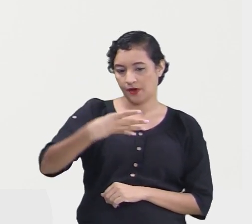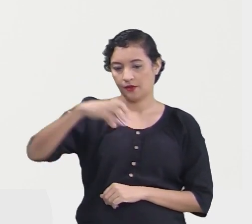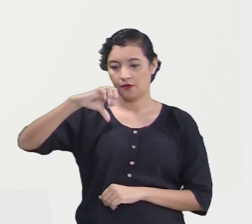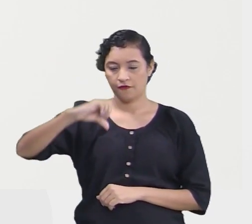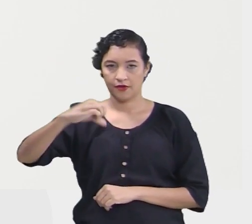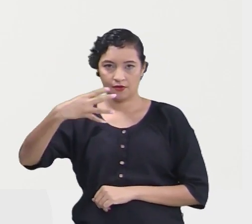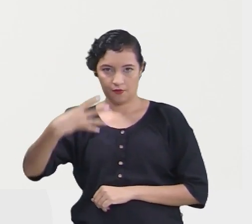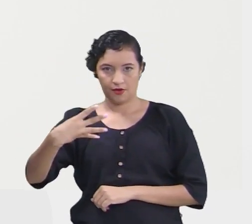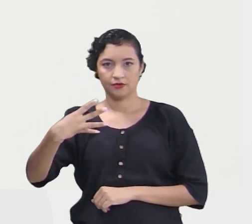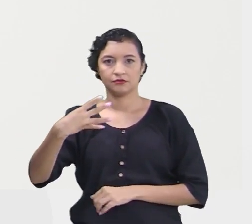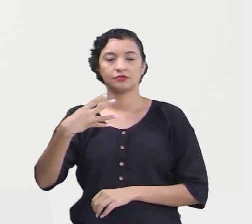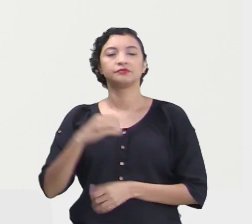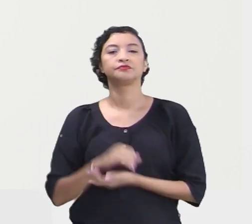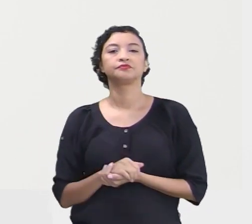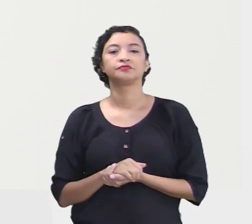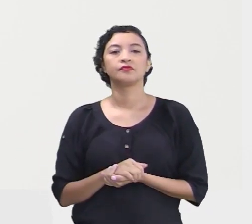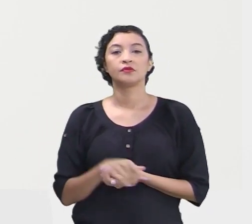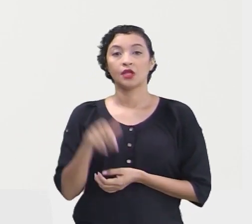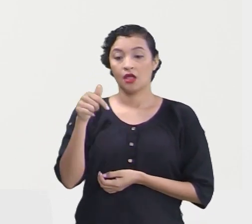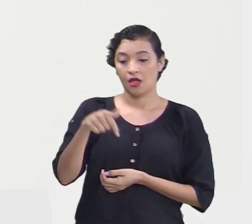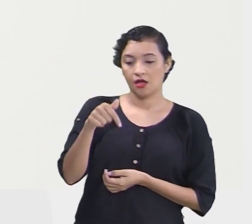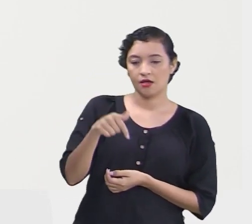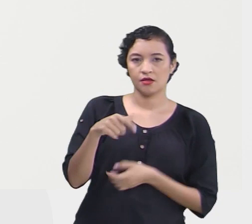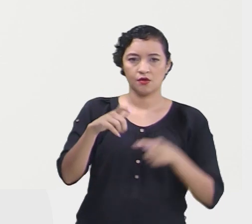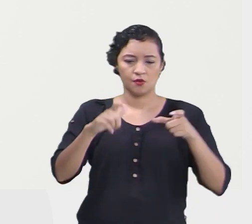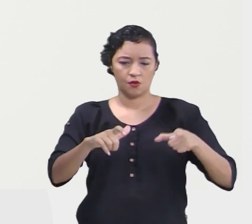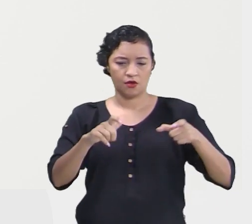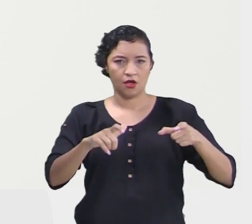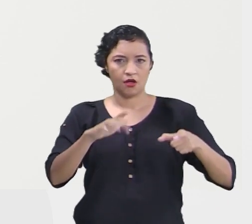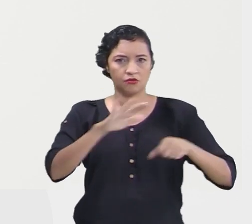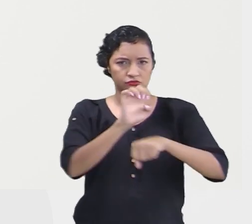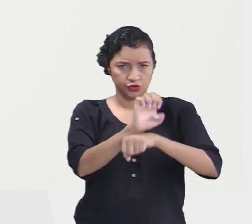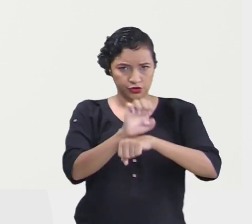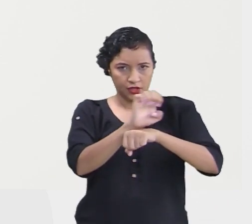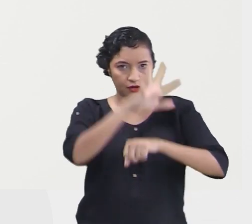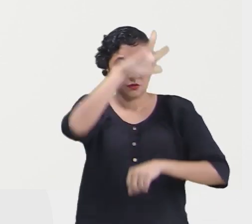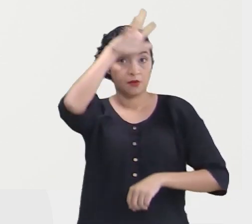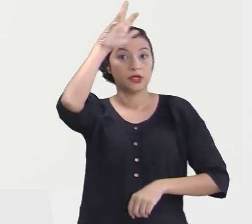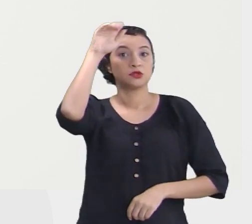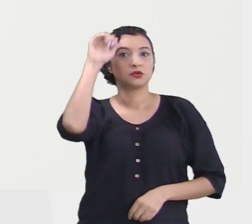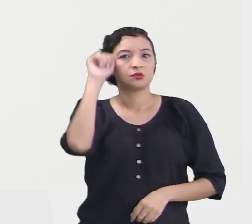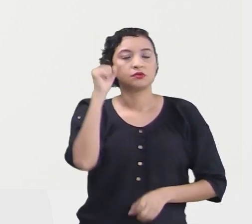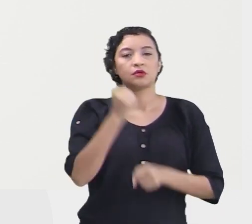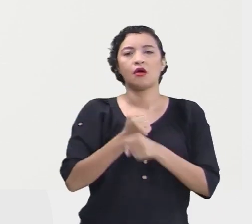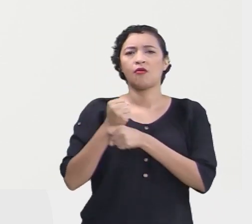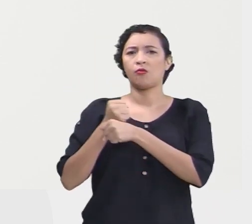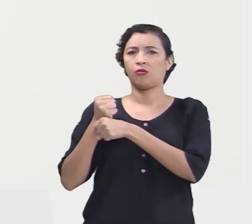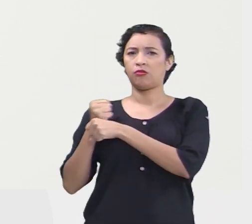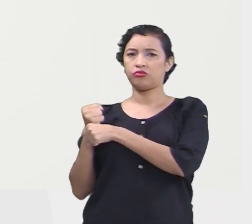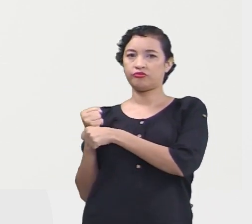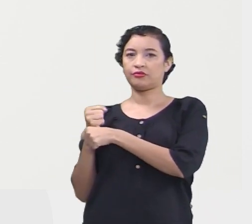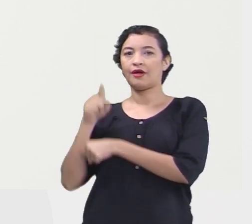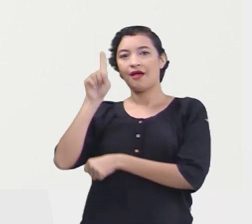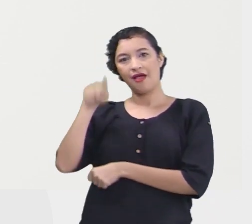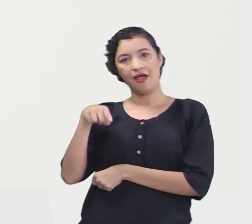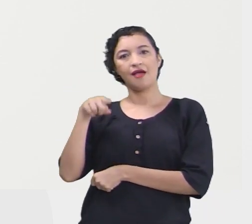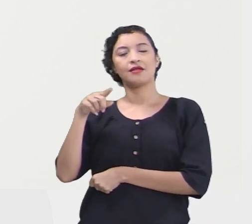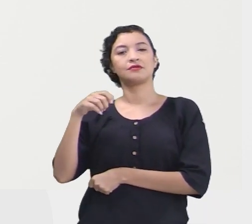1494. A parte do território que representa hoje o Amazonas pertencia à Espanha.